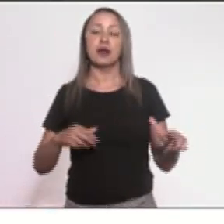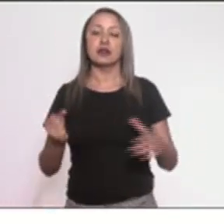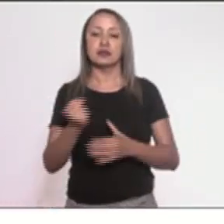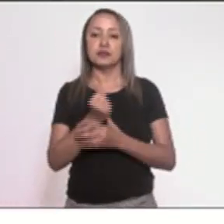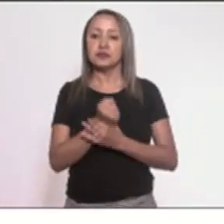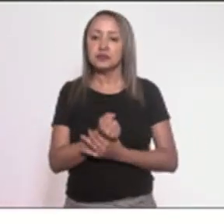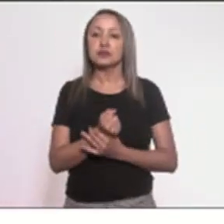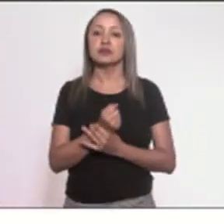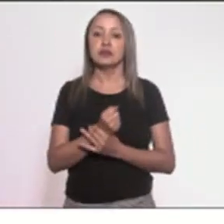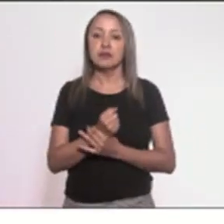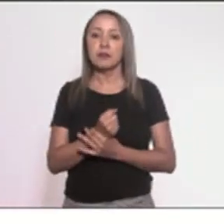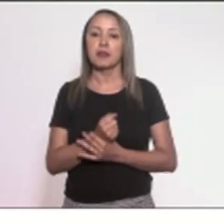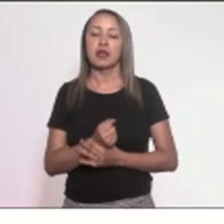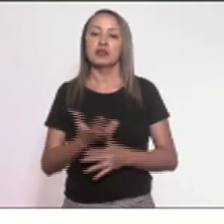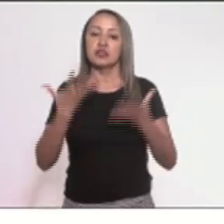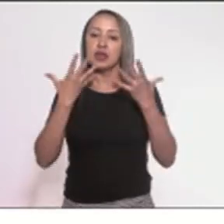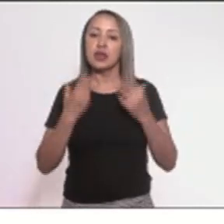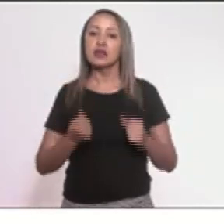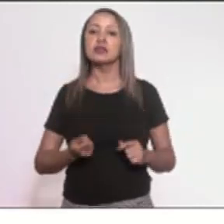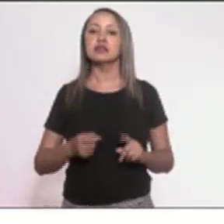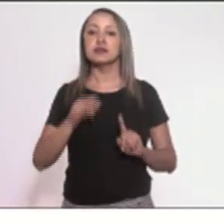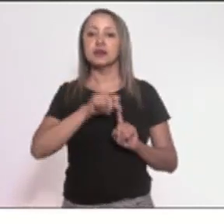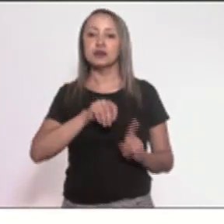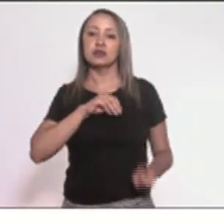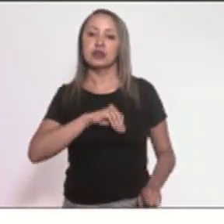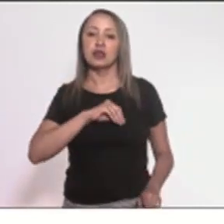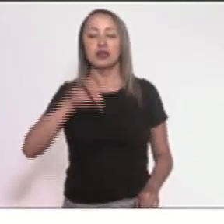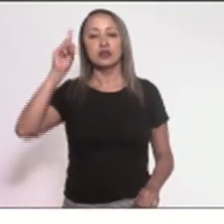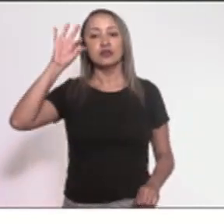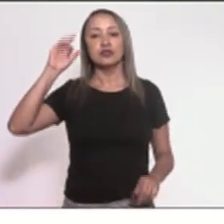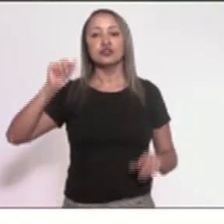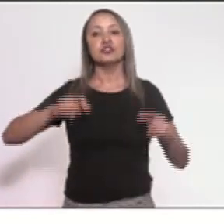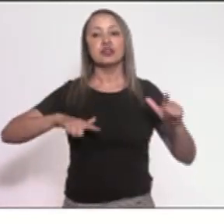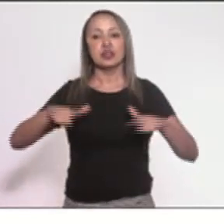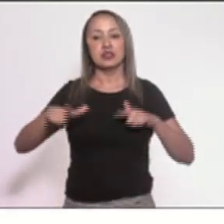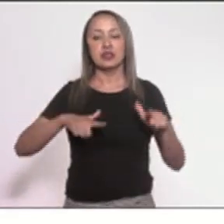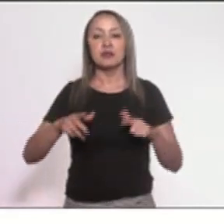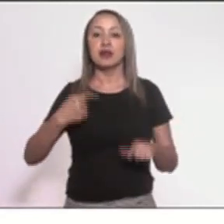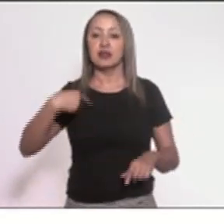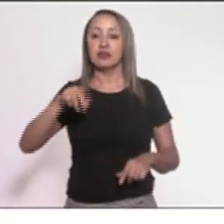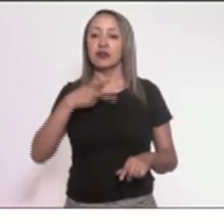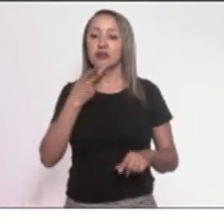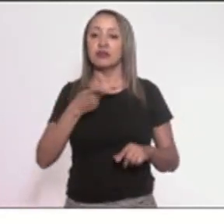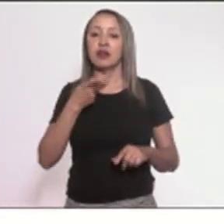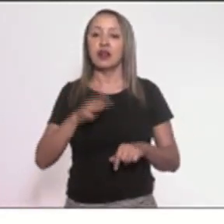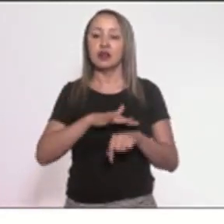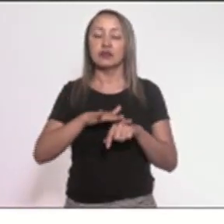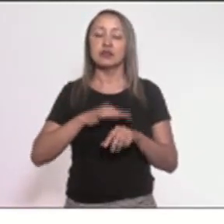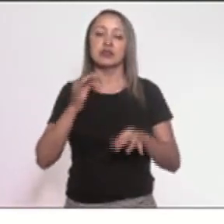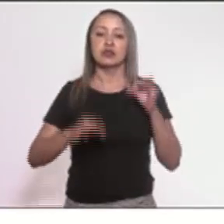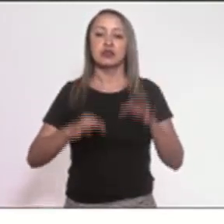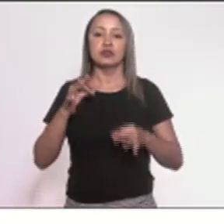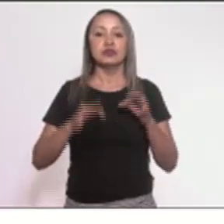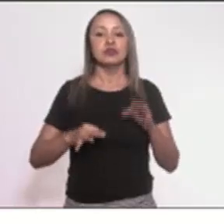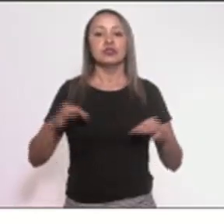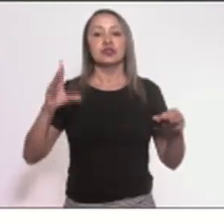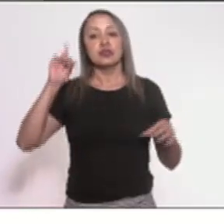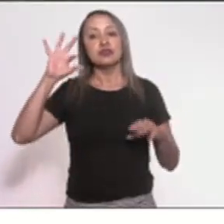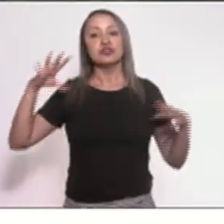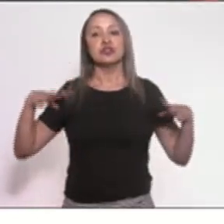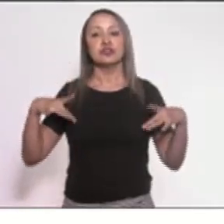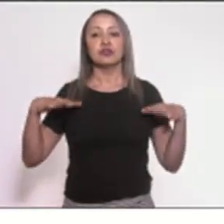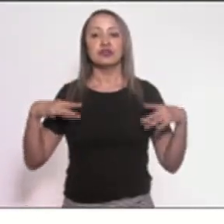aí, não só estender aos atores da segurança pública e, com isso, alcançar os